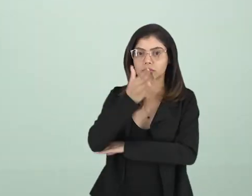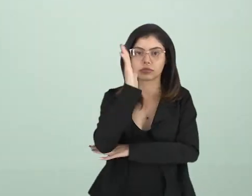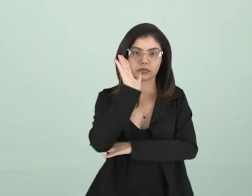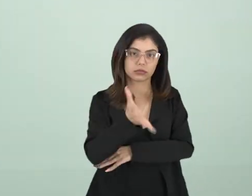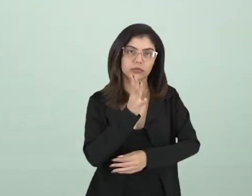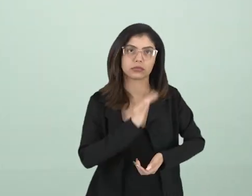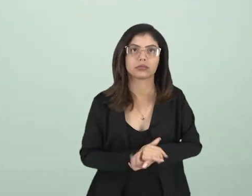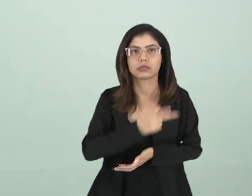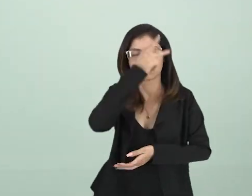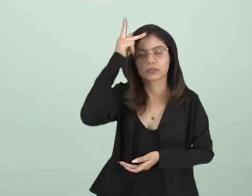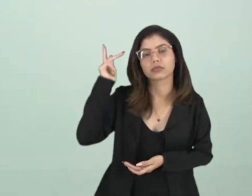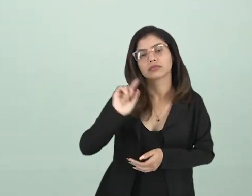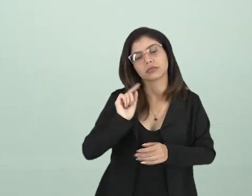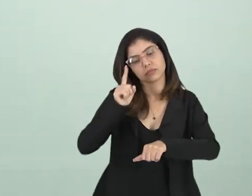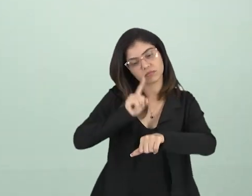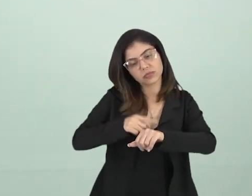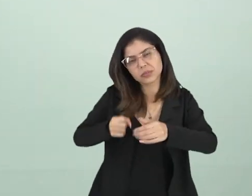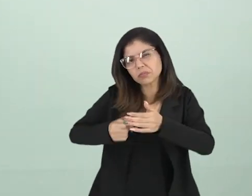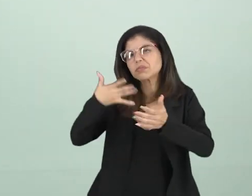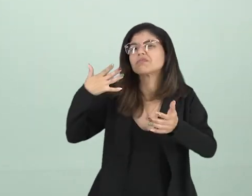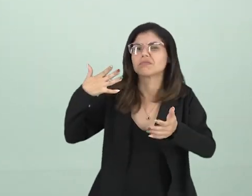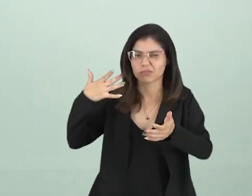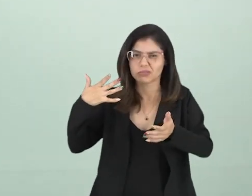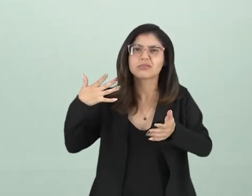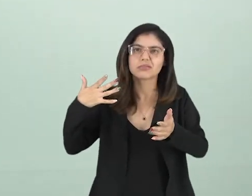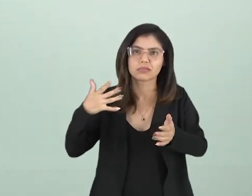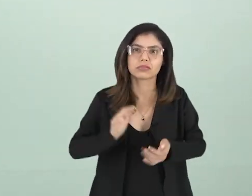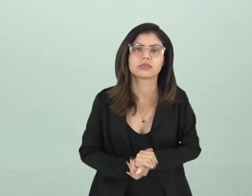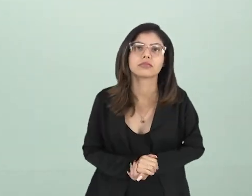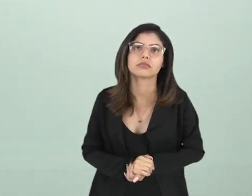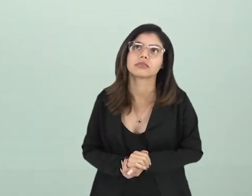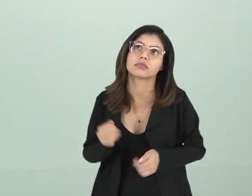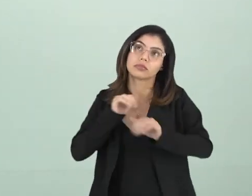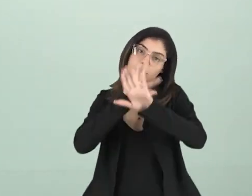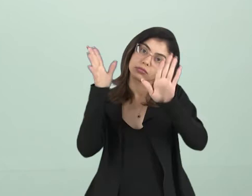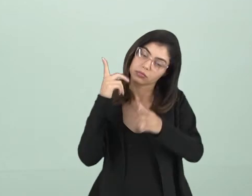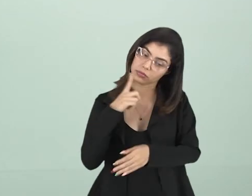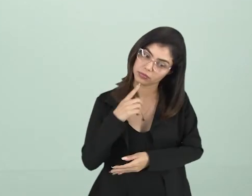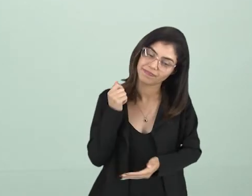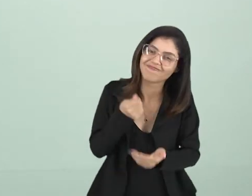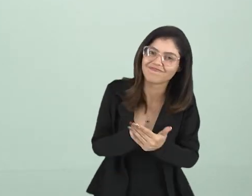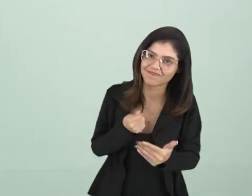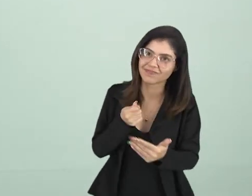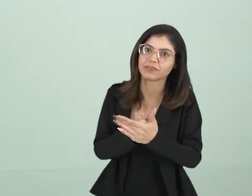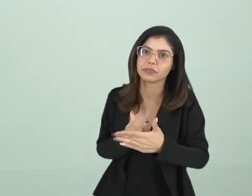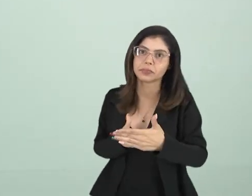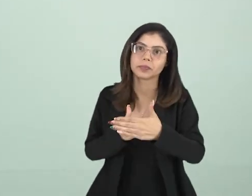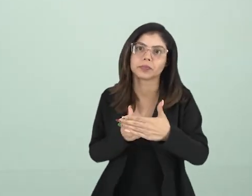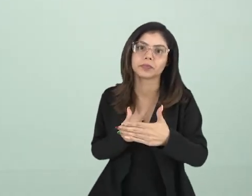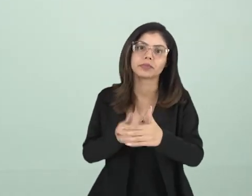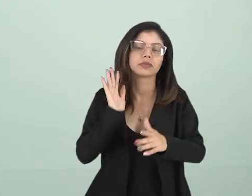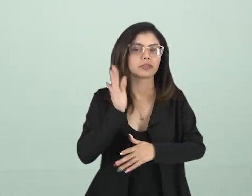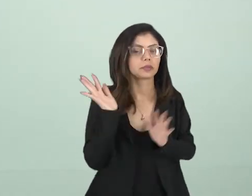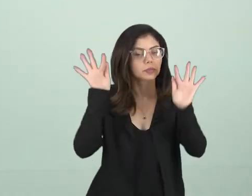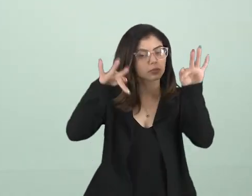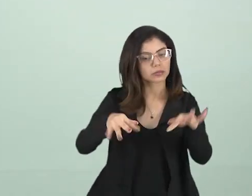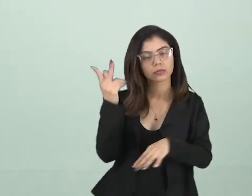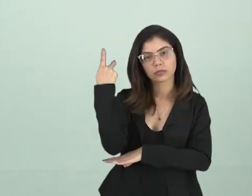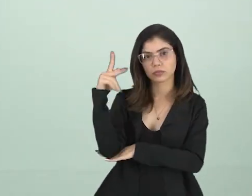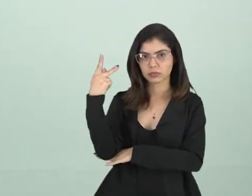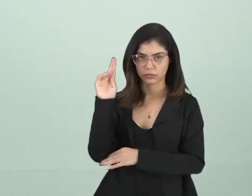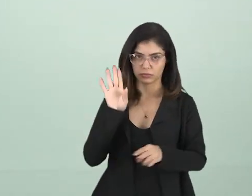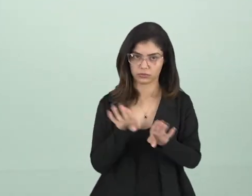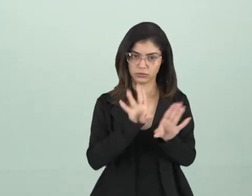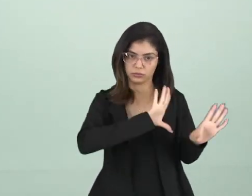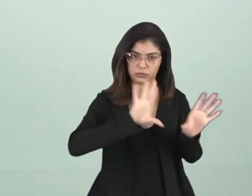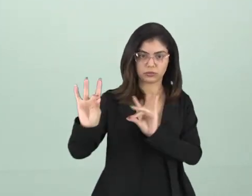já, onde as pessoas, depois de muito tempo, elas começam, né, claro que sempre houve uma resistência, mas assim, já para o final desse período, as